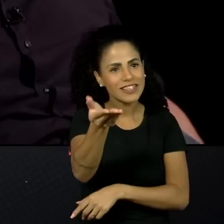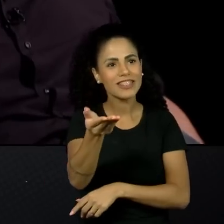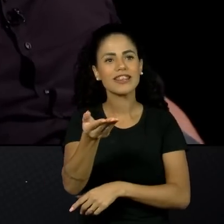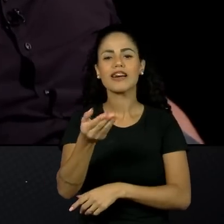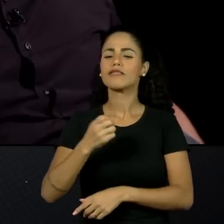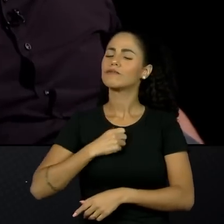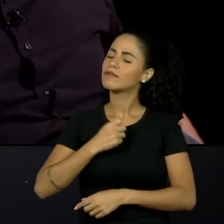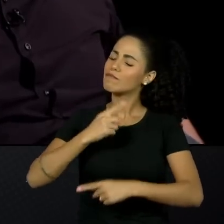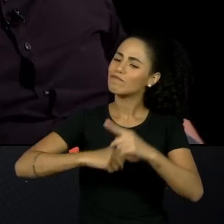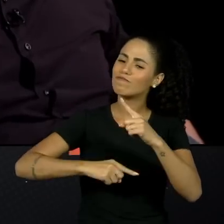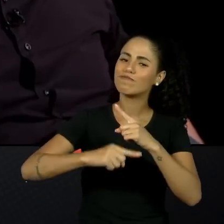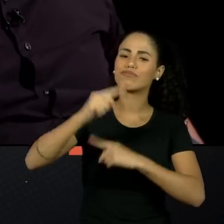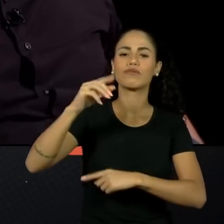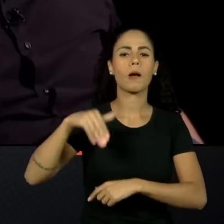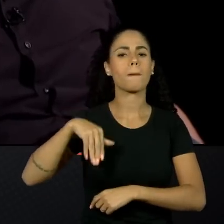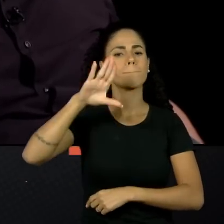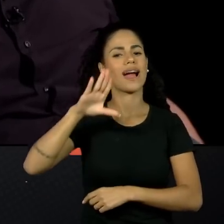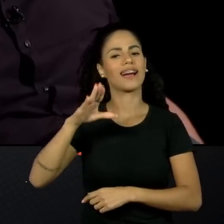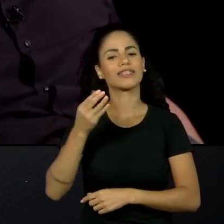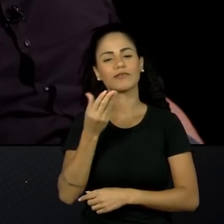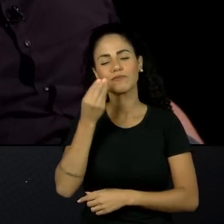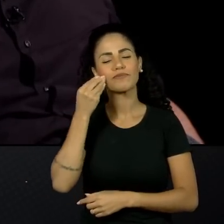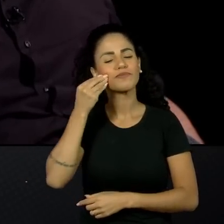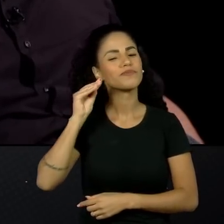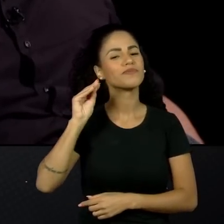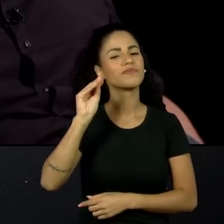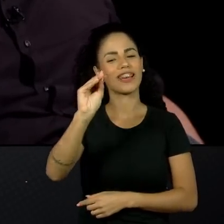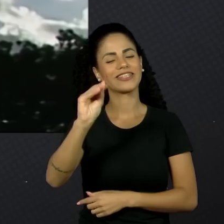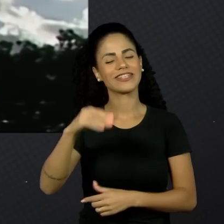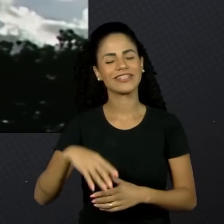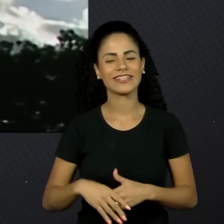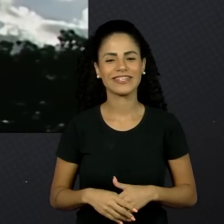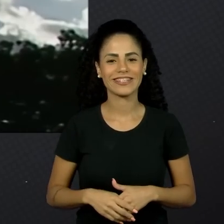muito sucesso, mais um pouco. Beijo.